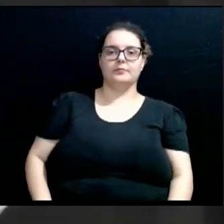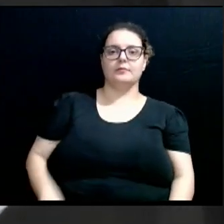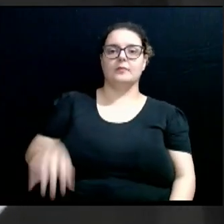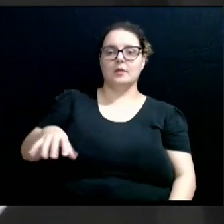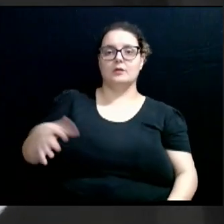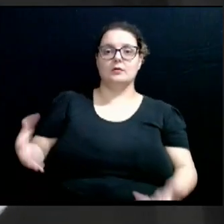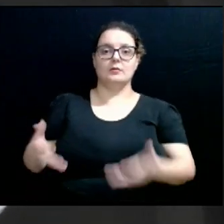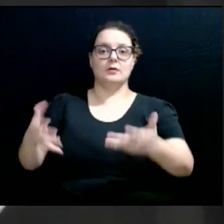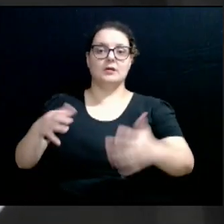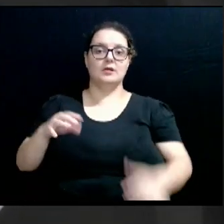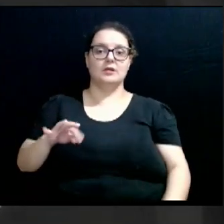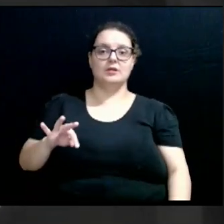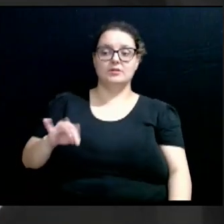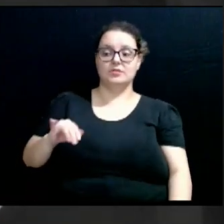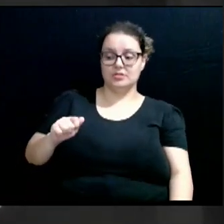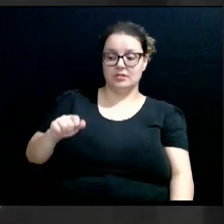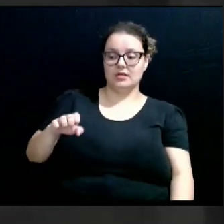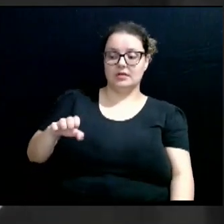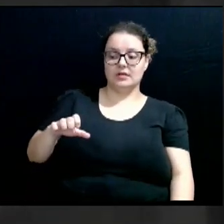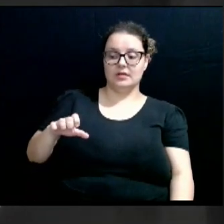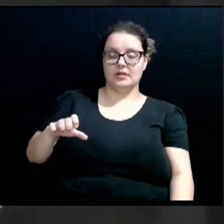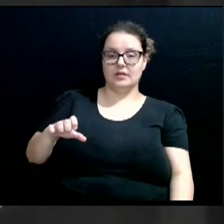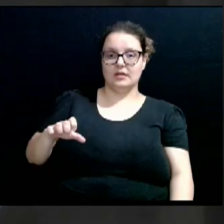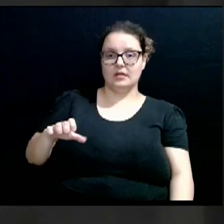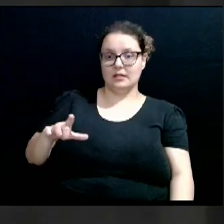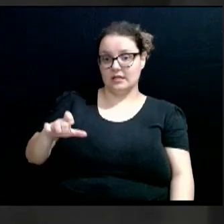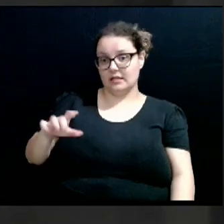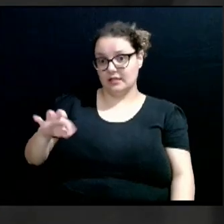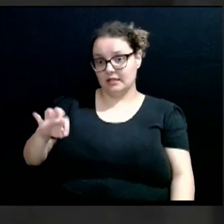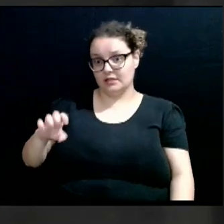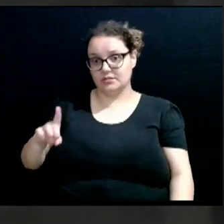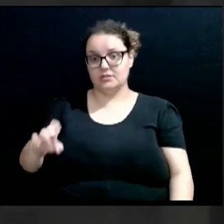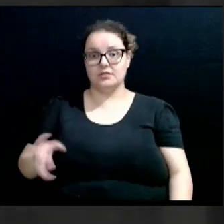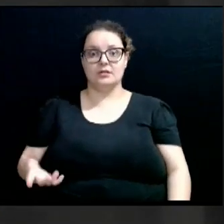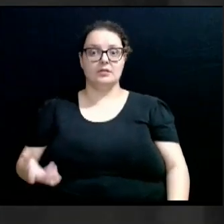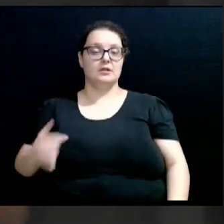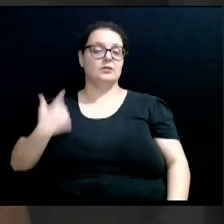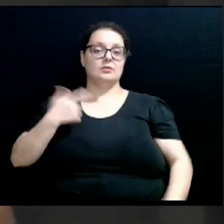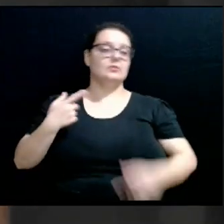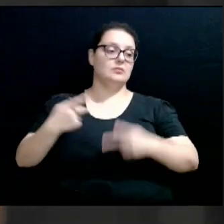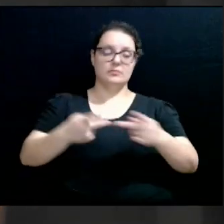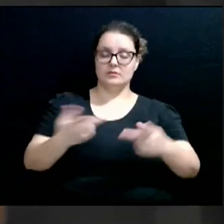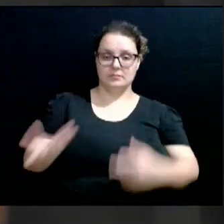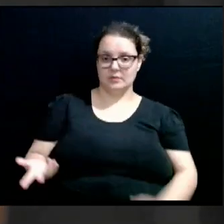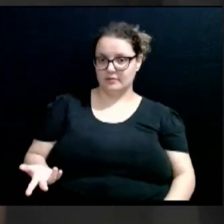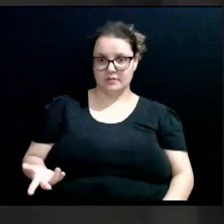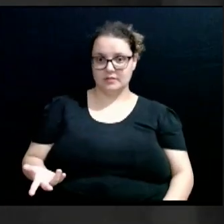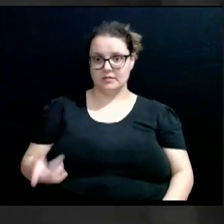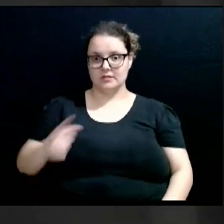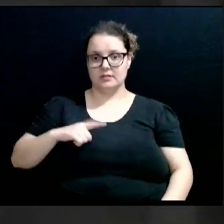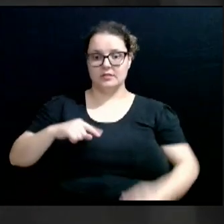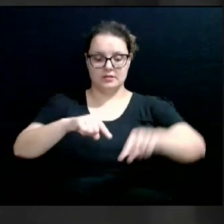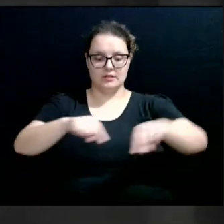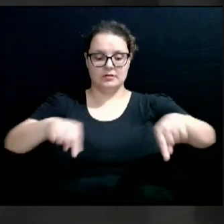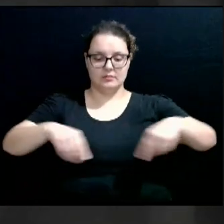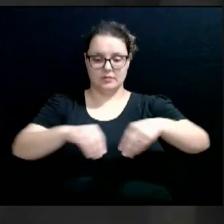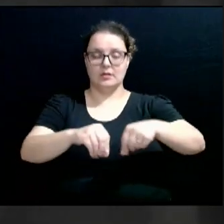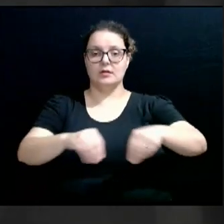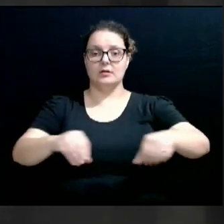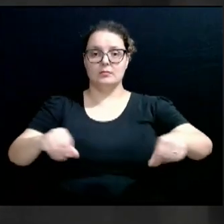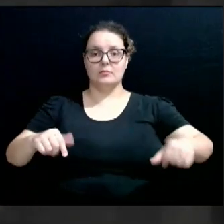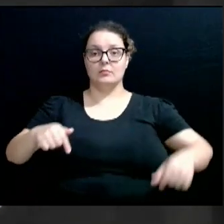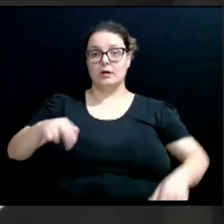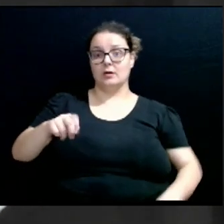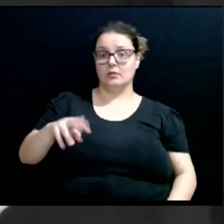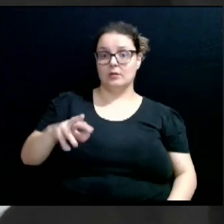fui trabalhar lá porque a gente foi fazer uma visita e tinha uma quadra de areia. Dona Silvia